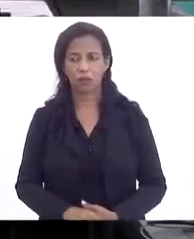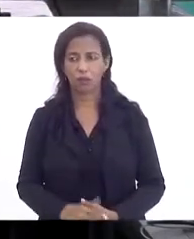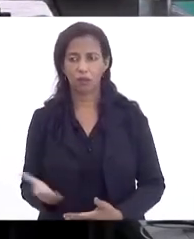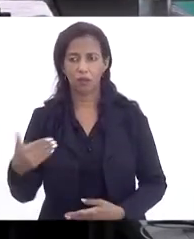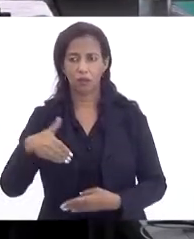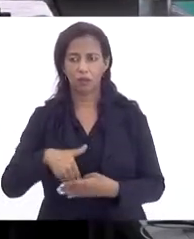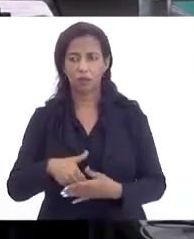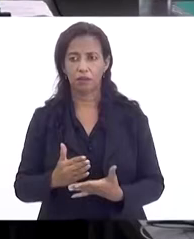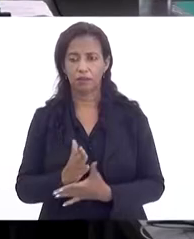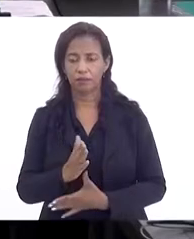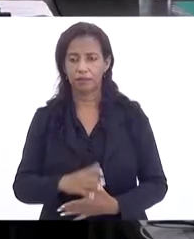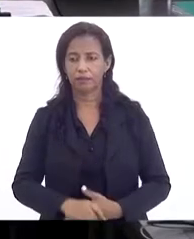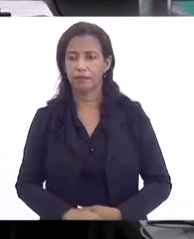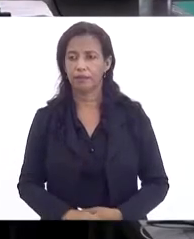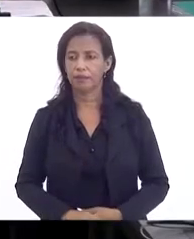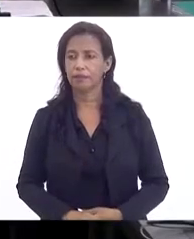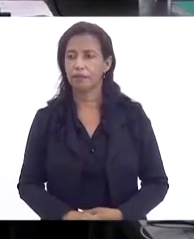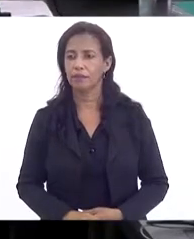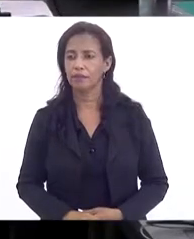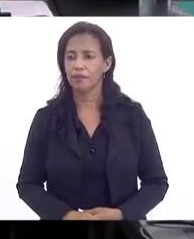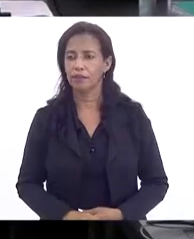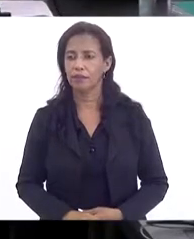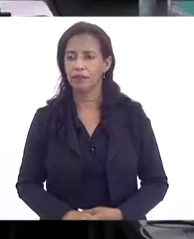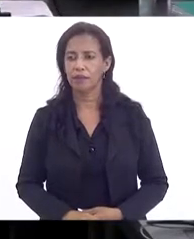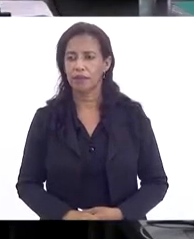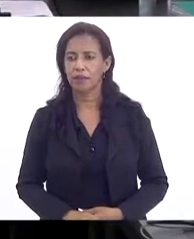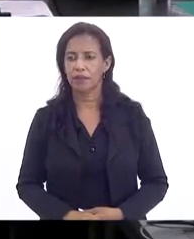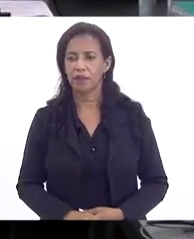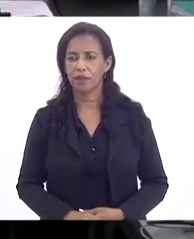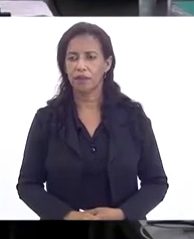Em votação, aprovado. É dele mesmo, então, anexado.